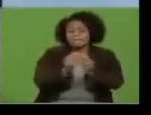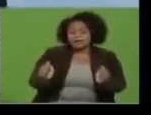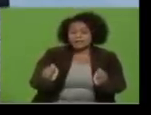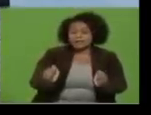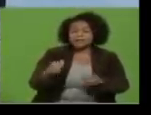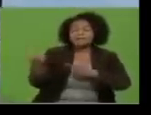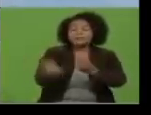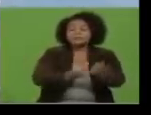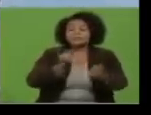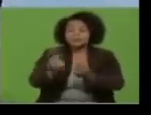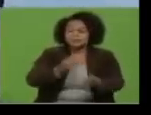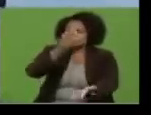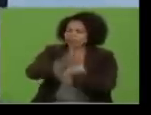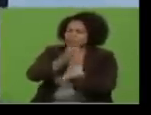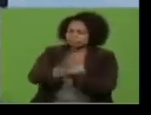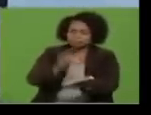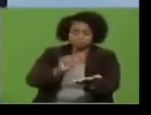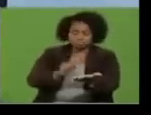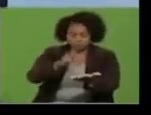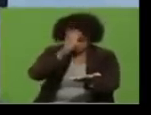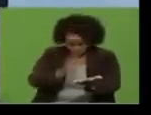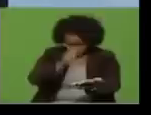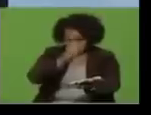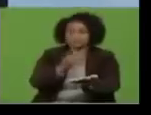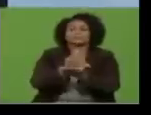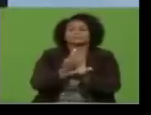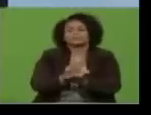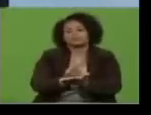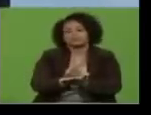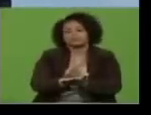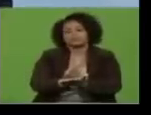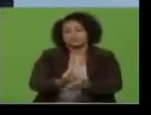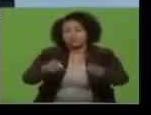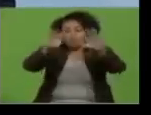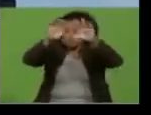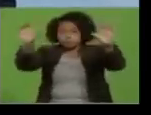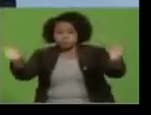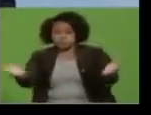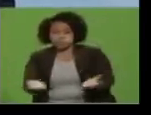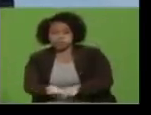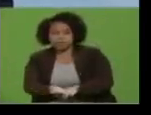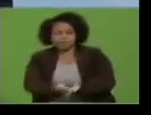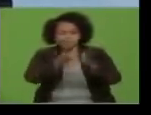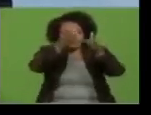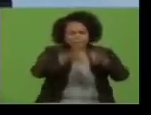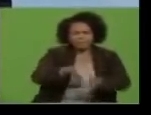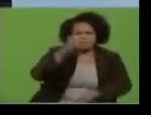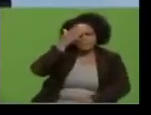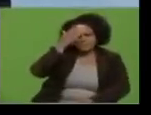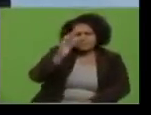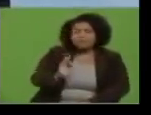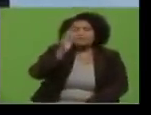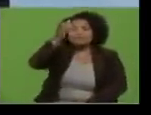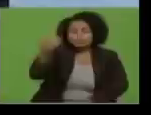pela verdade. Ninguém neste mundo pode com segurança prever o que vai suceder no